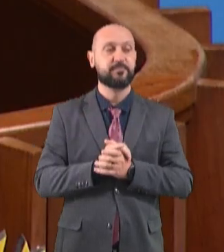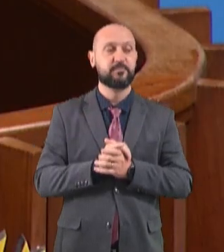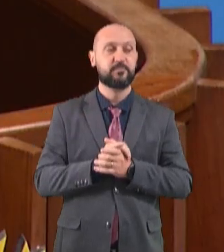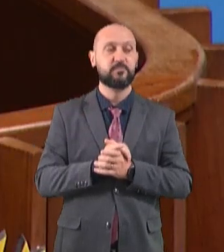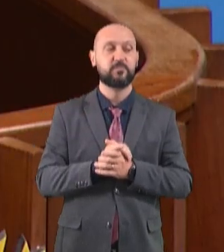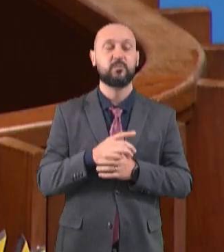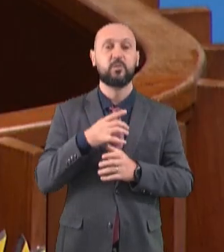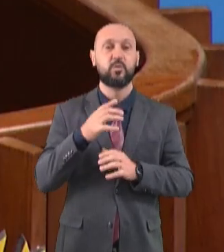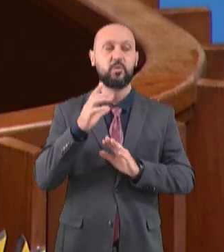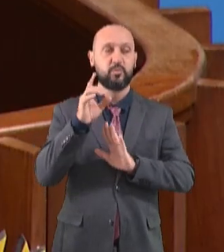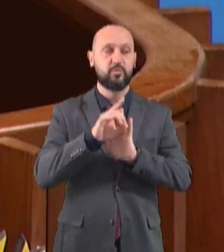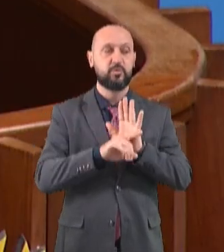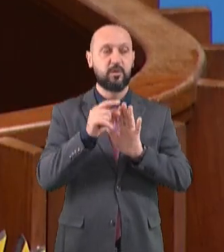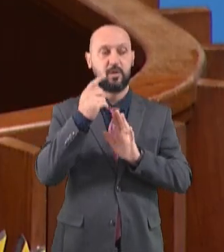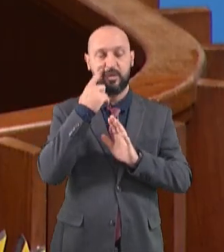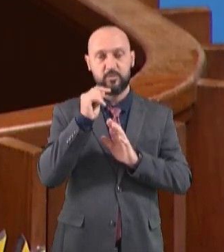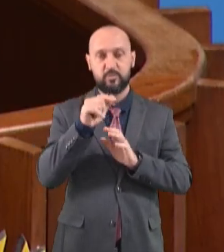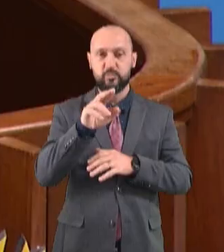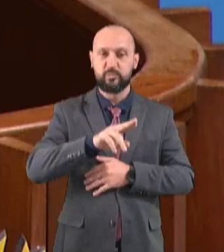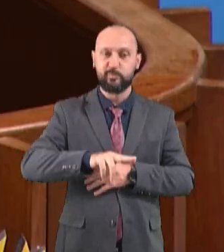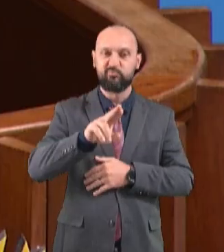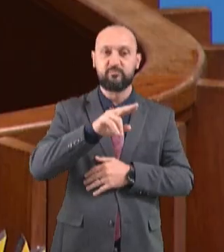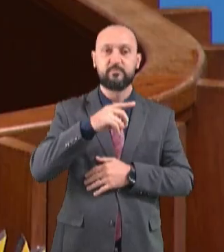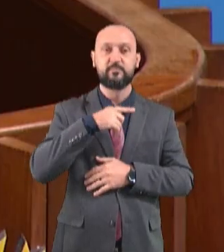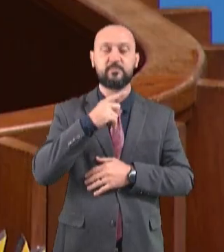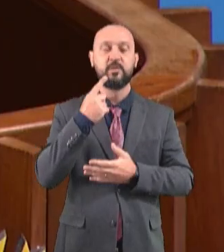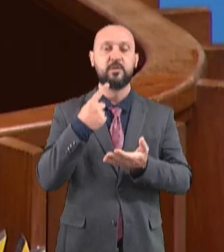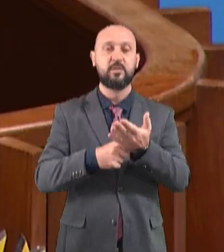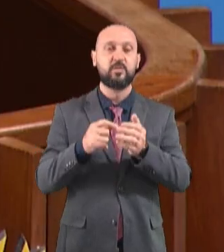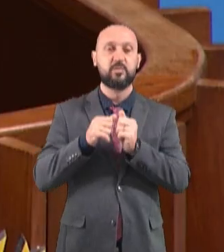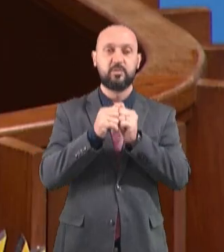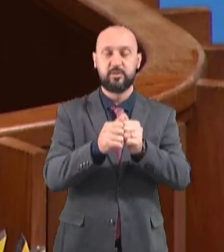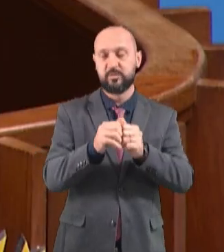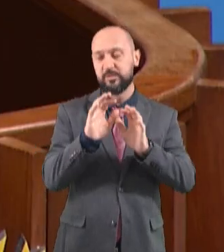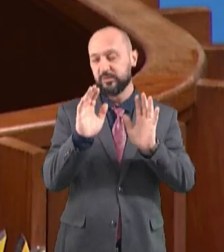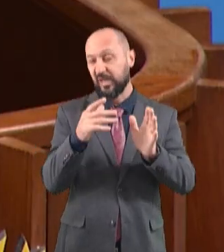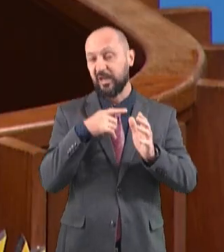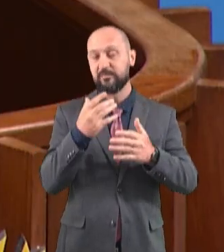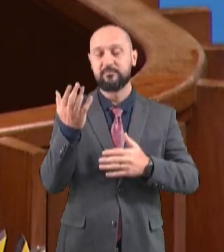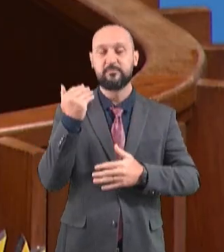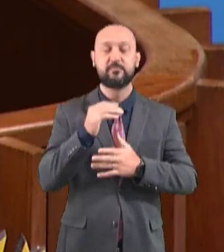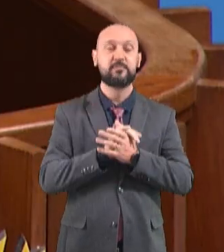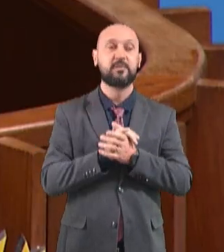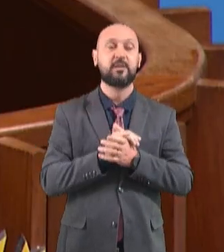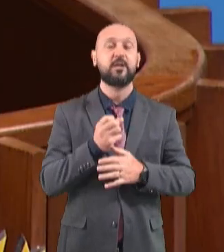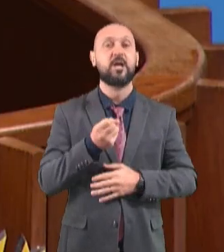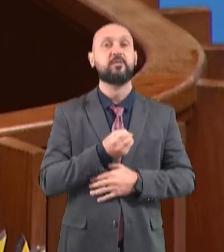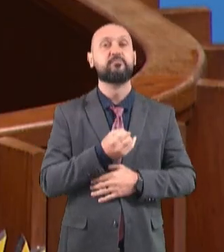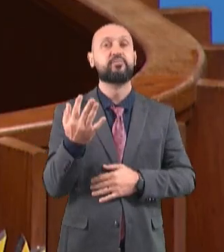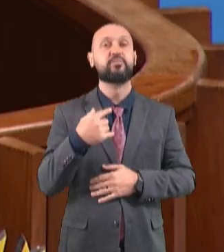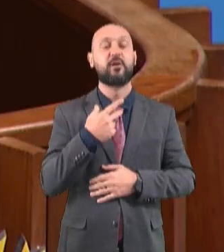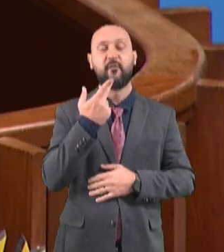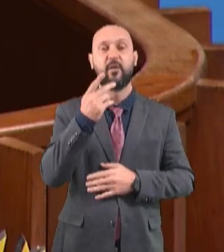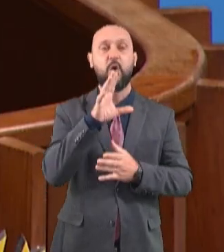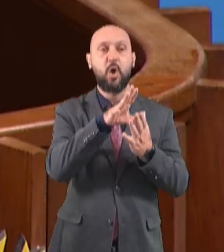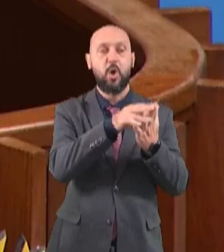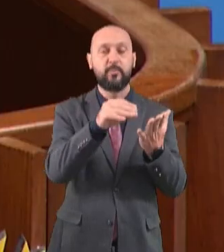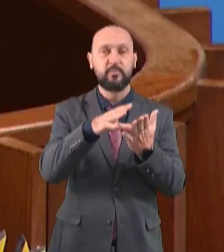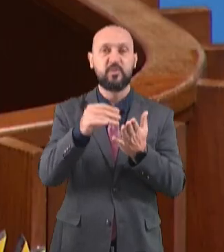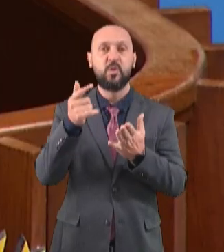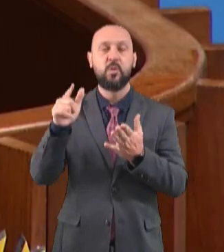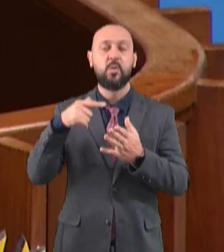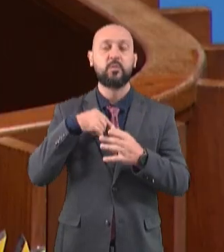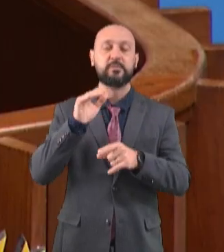esse direito ao Executivo através do convênio CONFAS, já inúmeras vezes replicado por